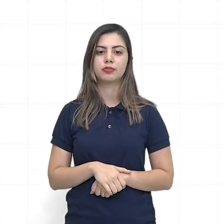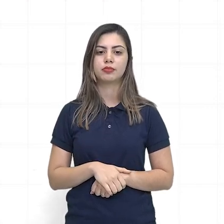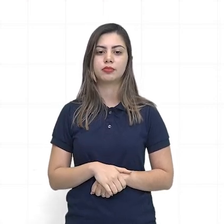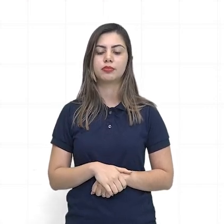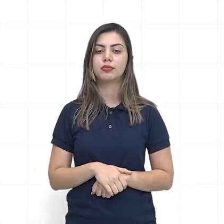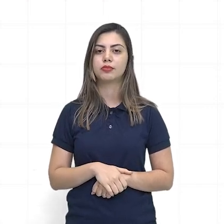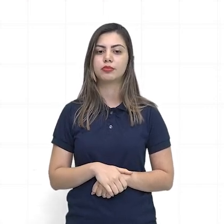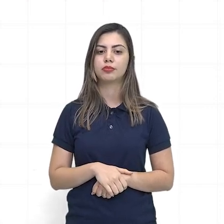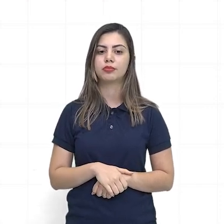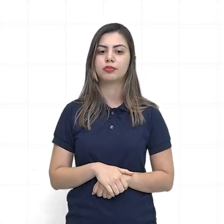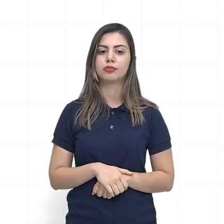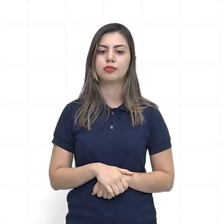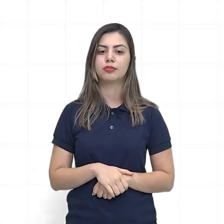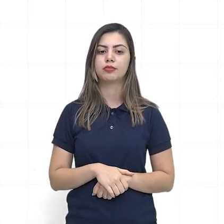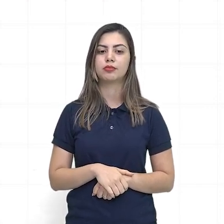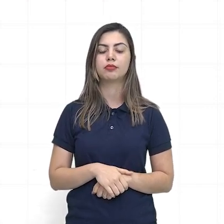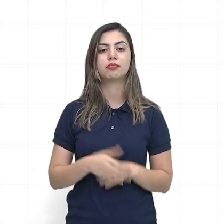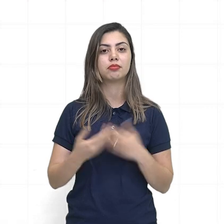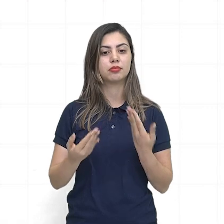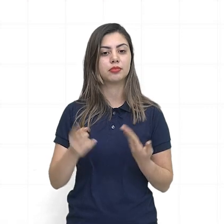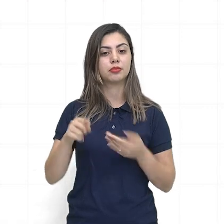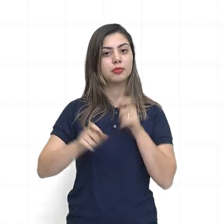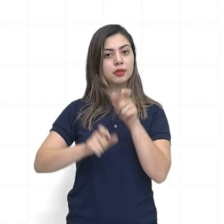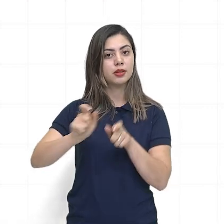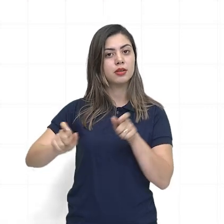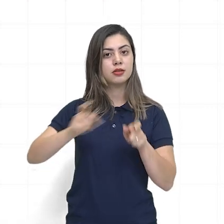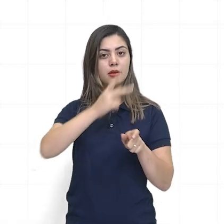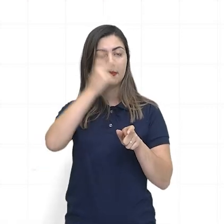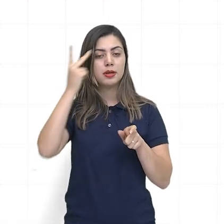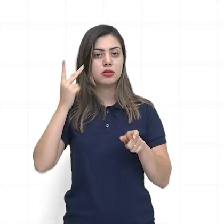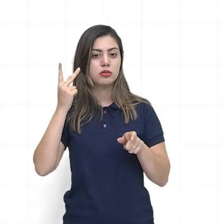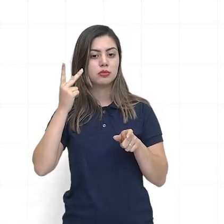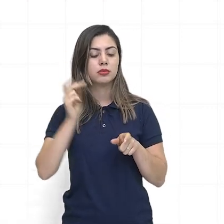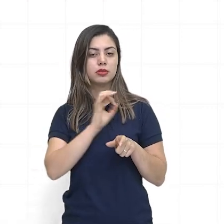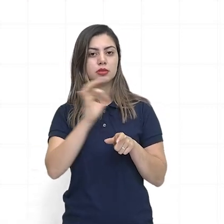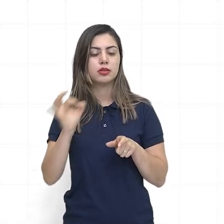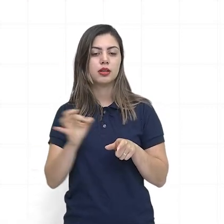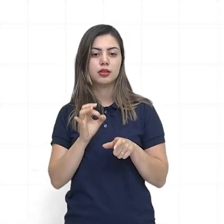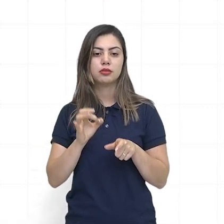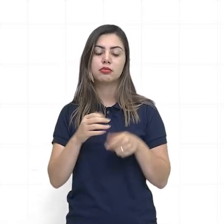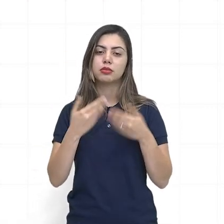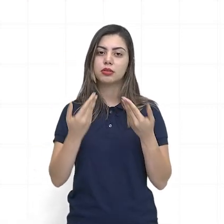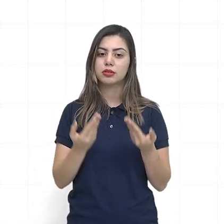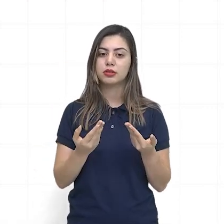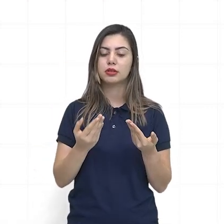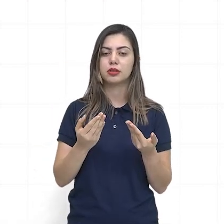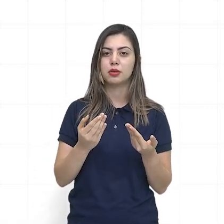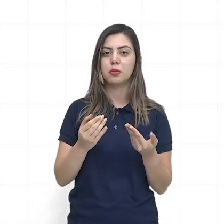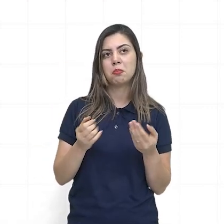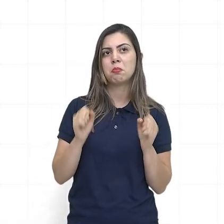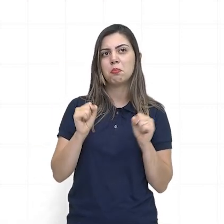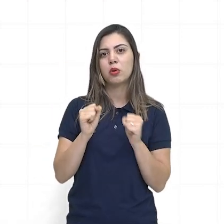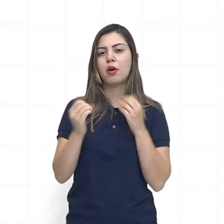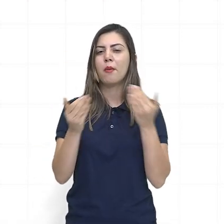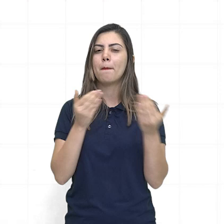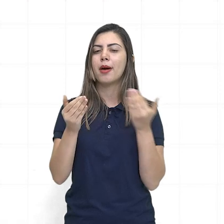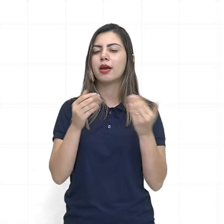Ó, aí aqui é as partes, né? Como se eu estivesse tratando de partes,